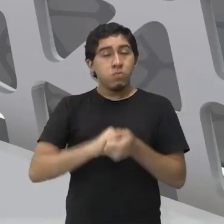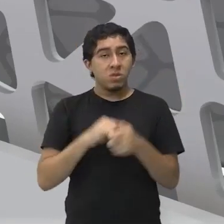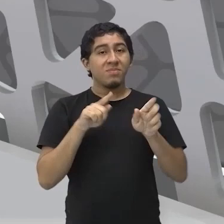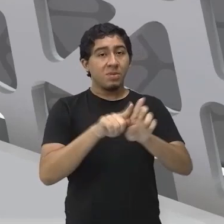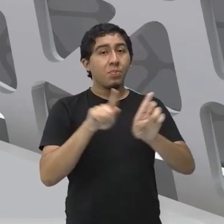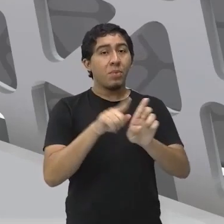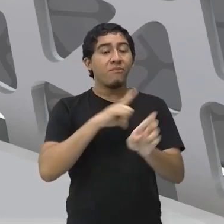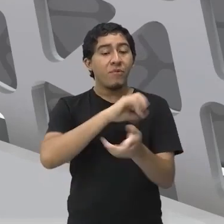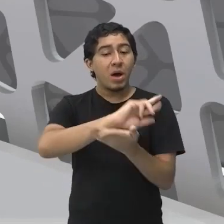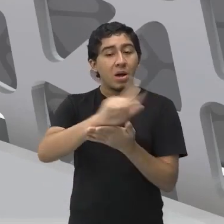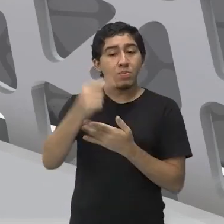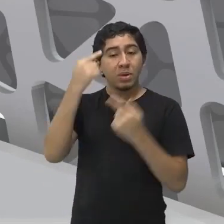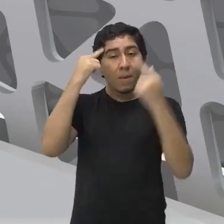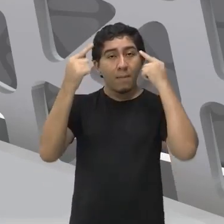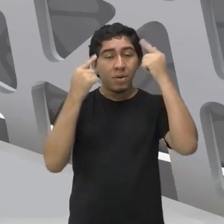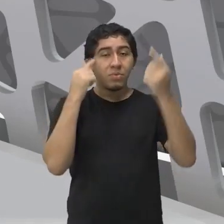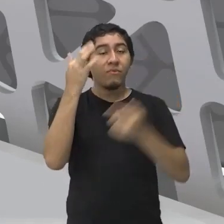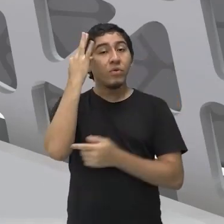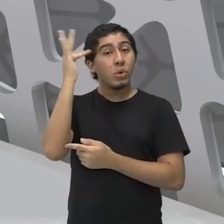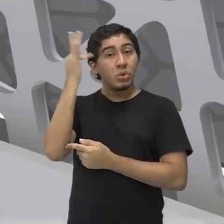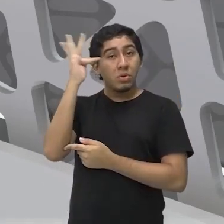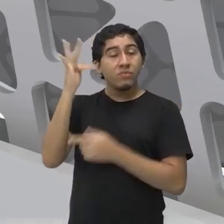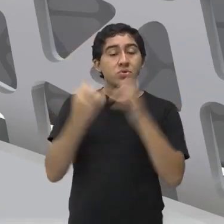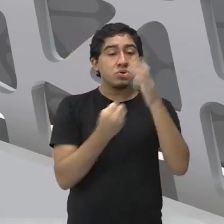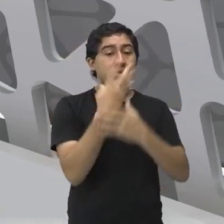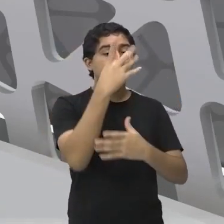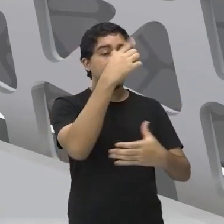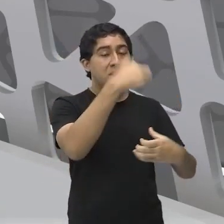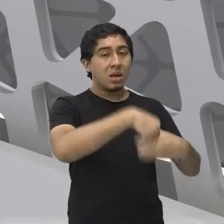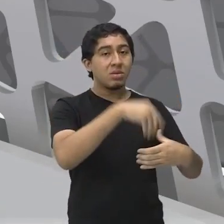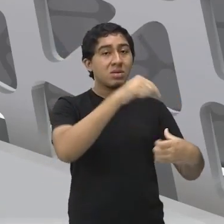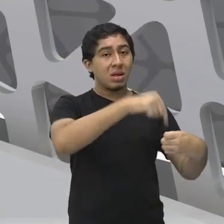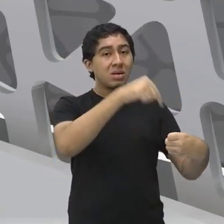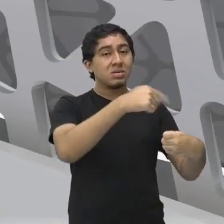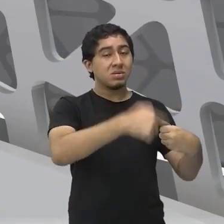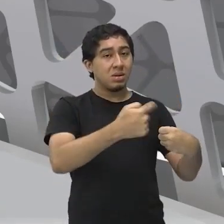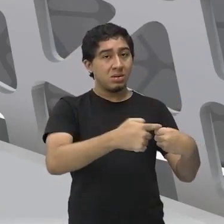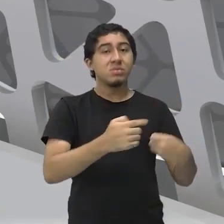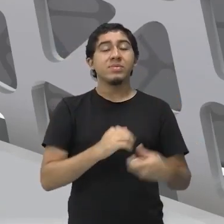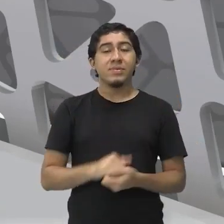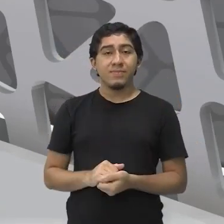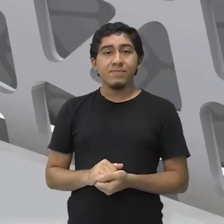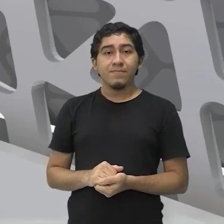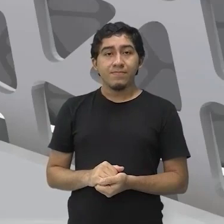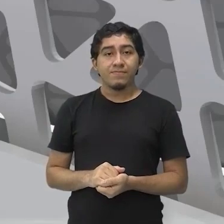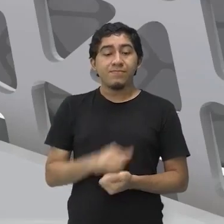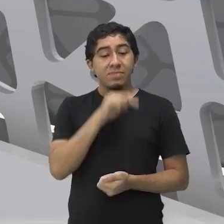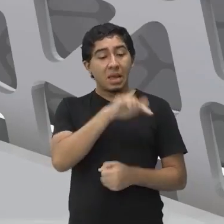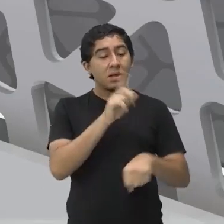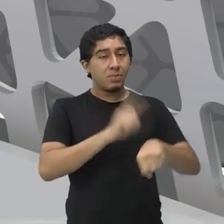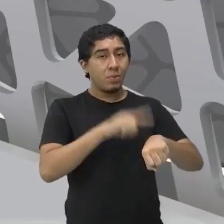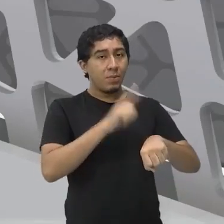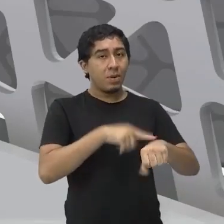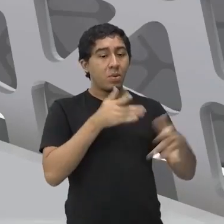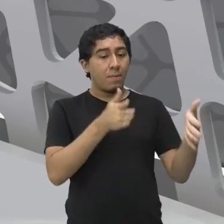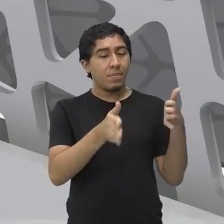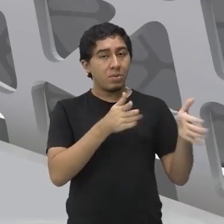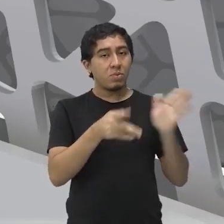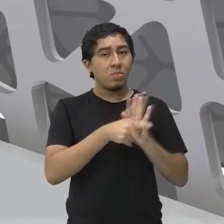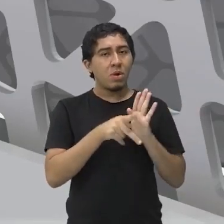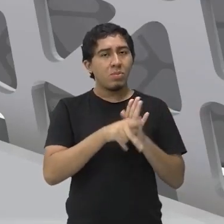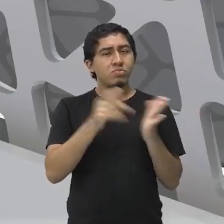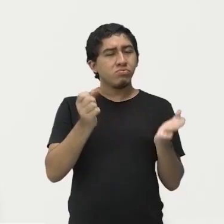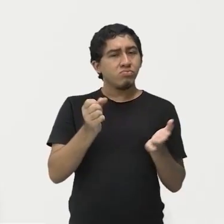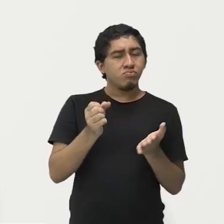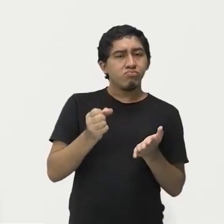filosóficos surgiram dentro da cidade-estado de Atenas naquele período ali entre os séculos 4 e 5, tá?